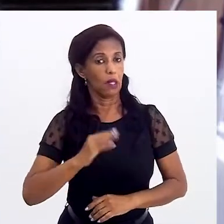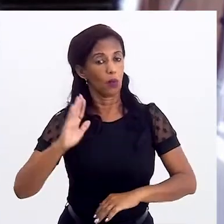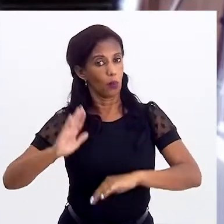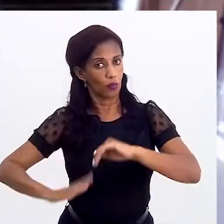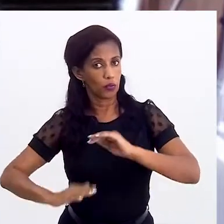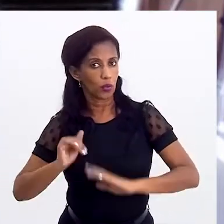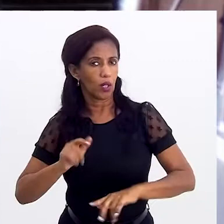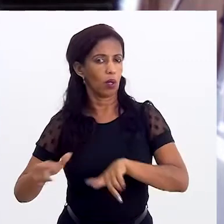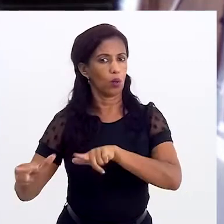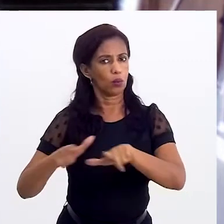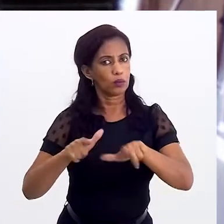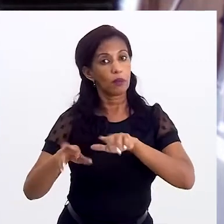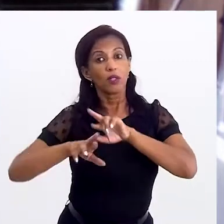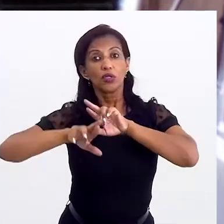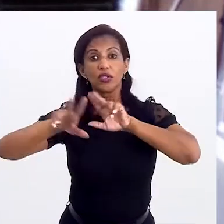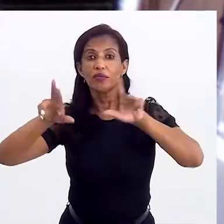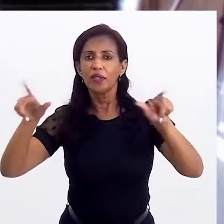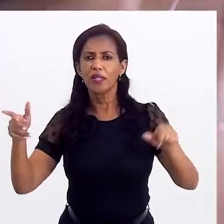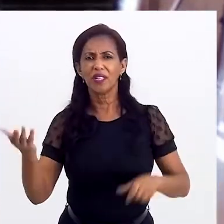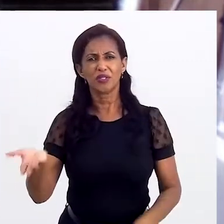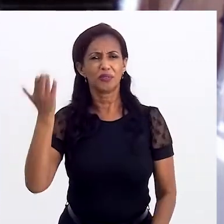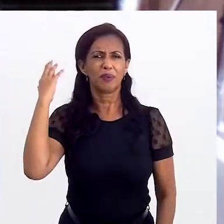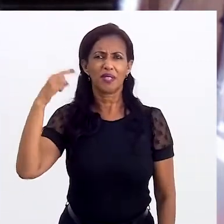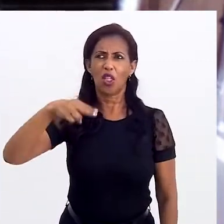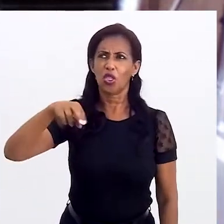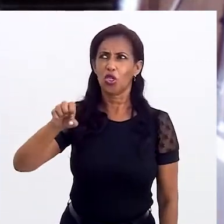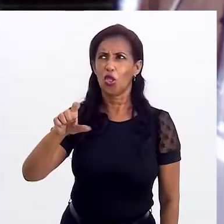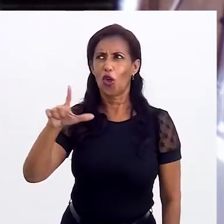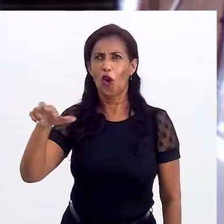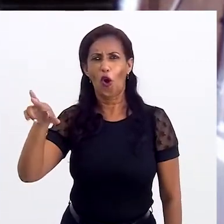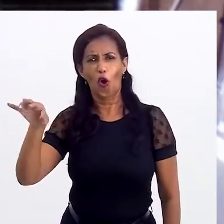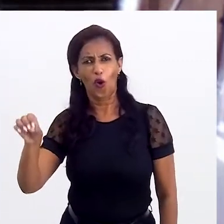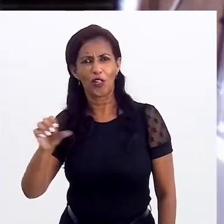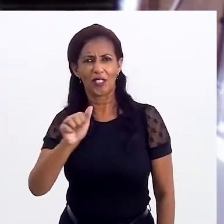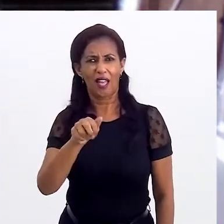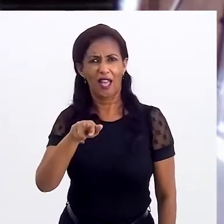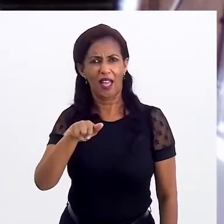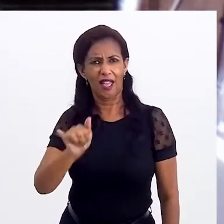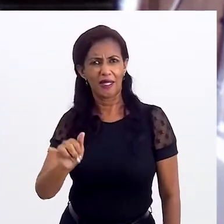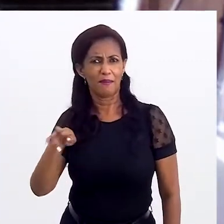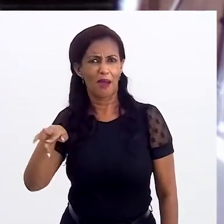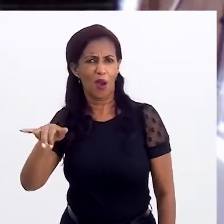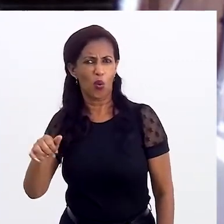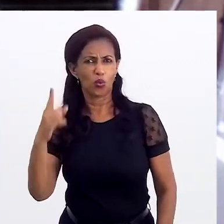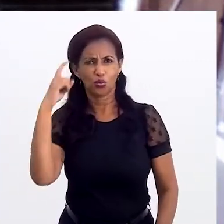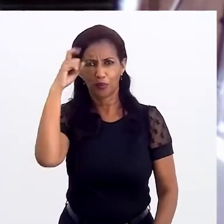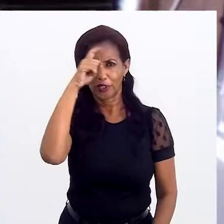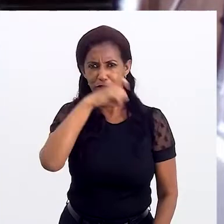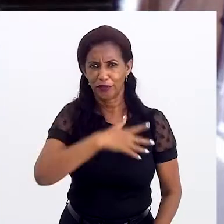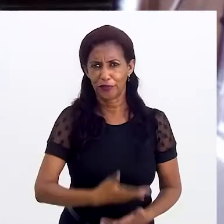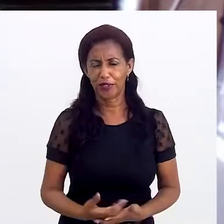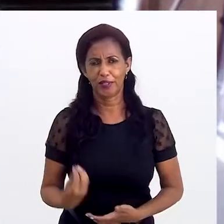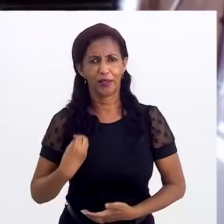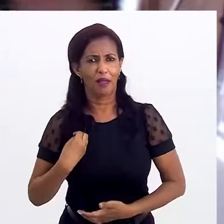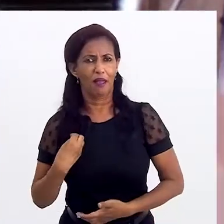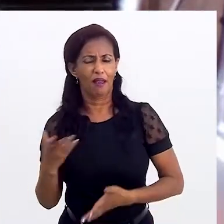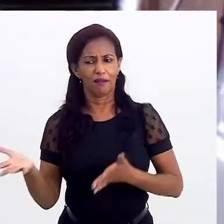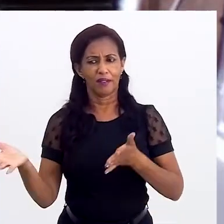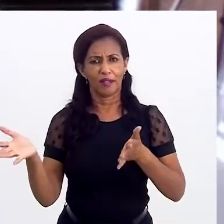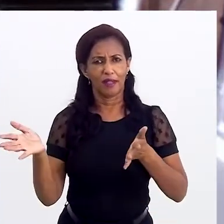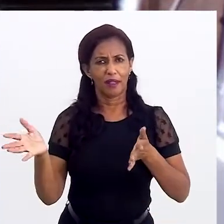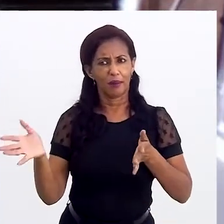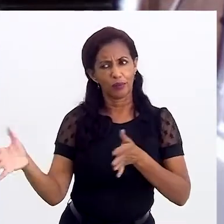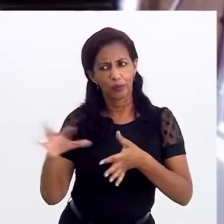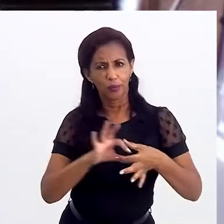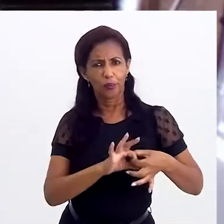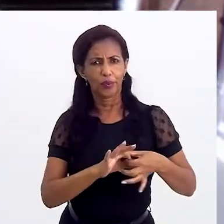com trabalho profissional, diferente do tempo lá do Noel Rosa, né, do Ari Barroso, onde tudo era mais complicado, a vida era muito